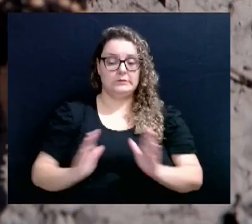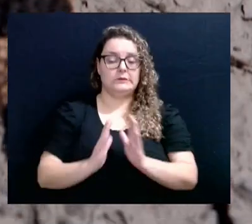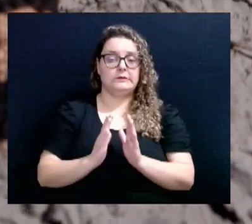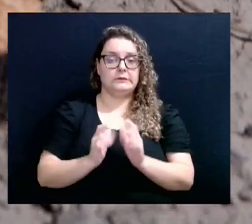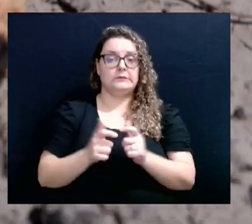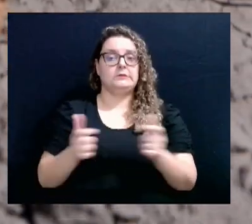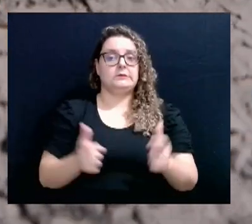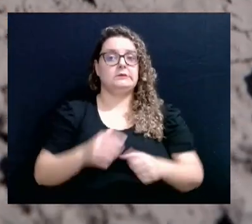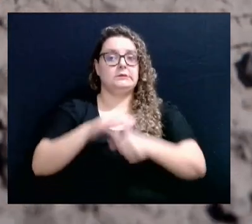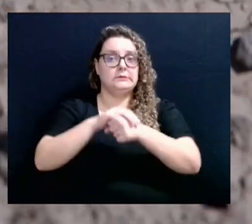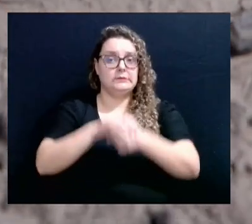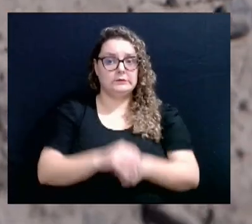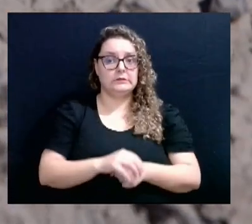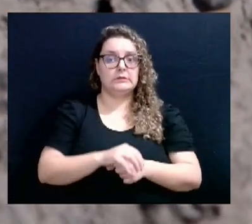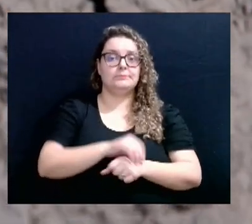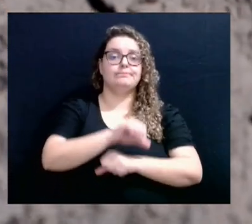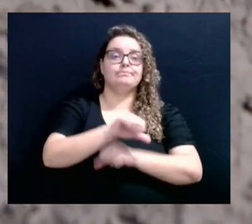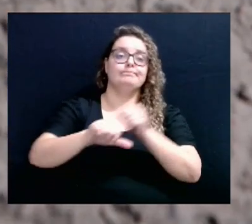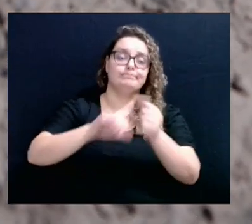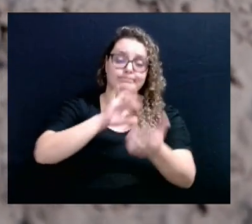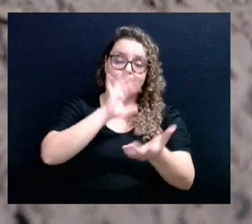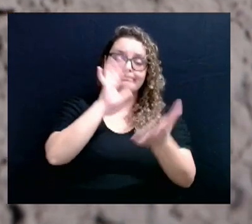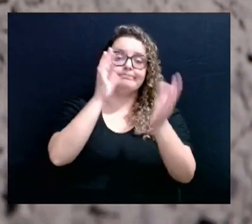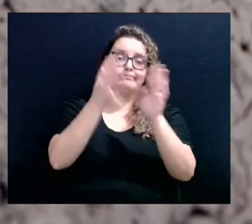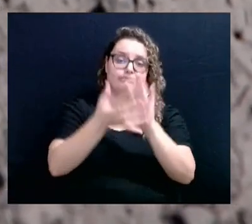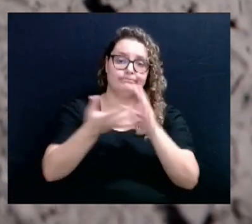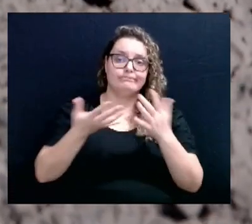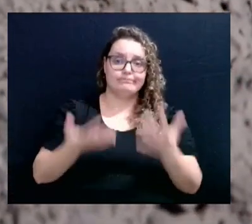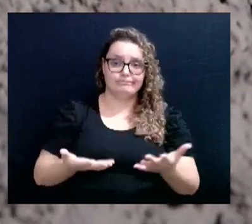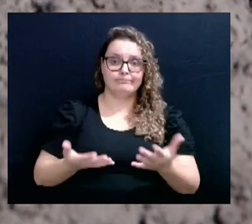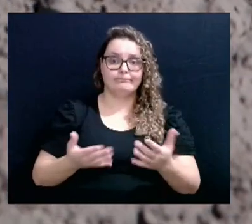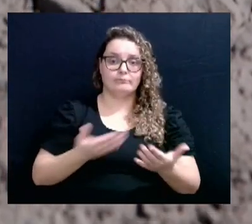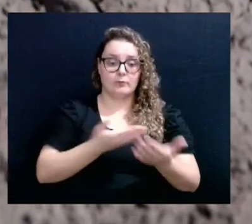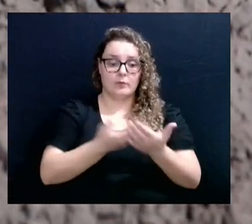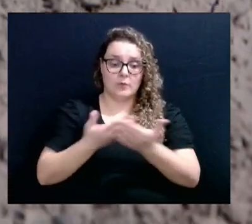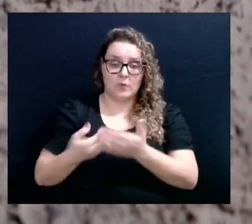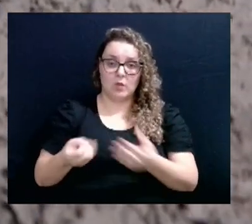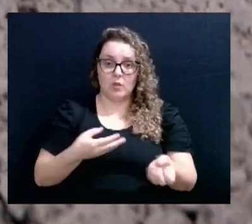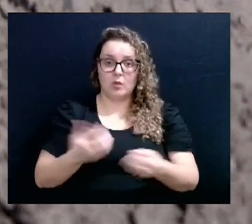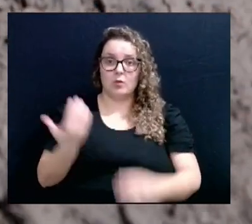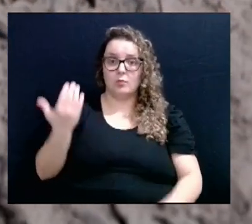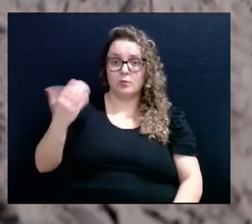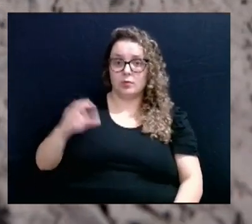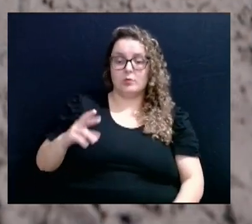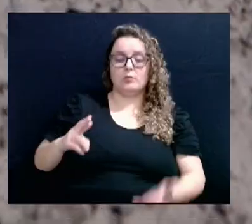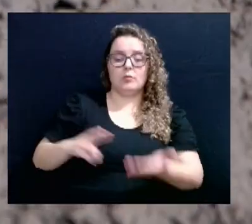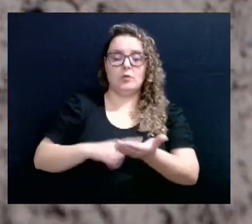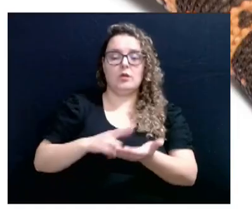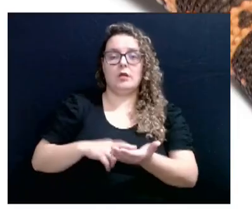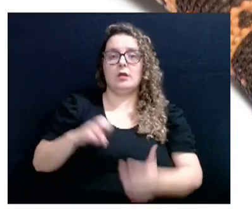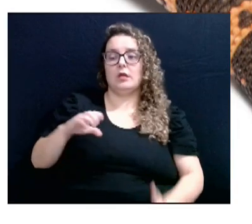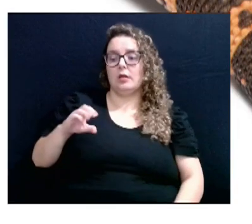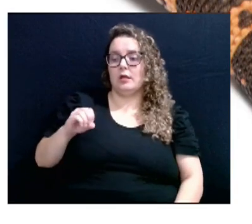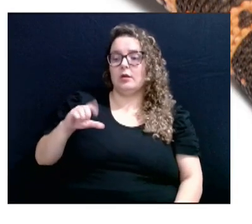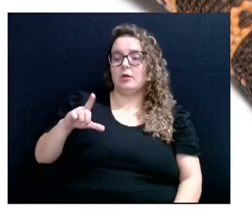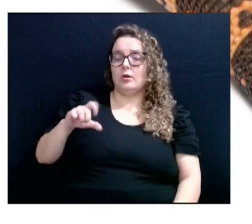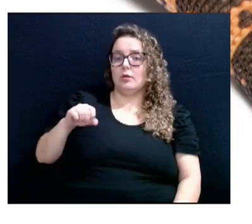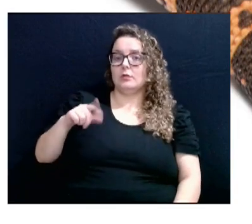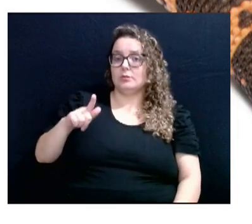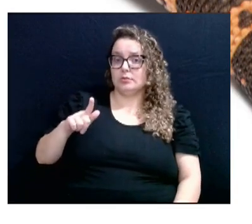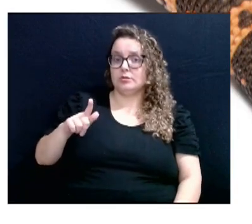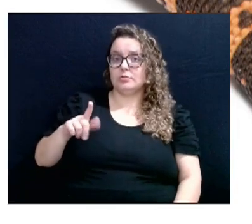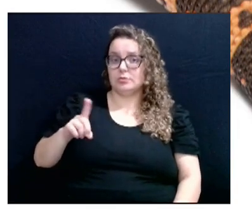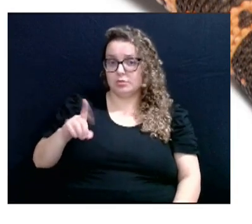as mudanças climáticas. Um estudo recente, publicado na revista Ecology and Evolution, alertou que o monstro